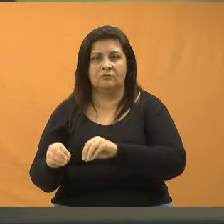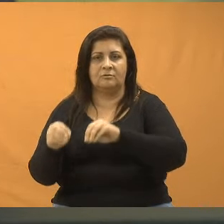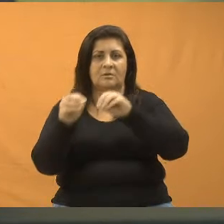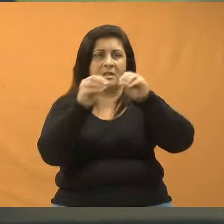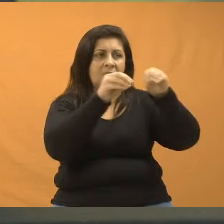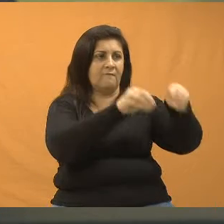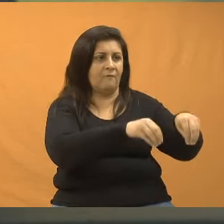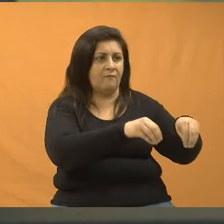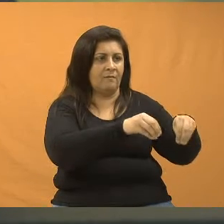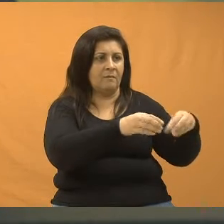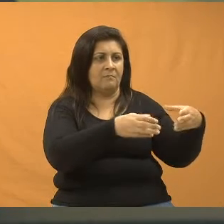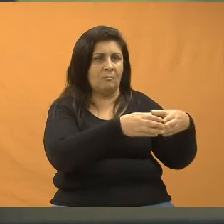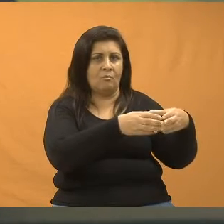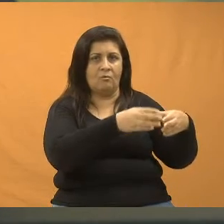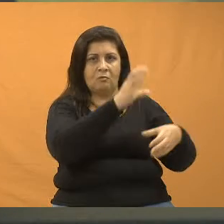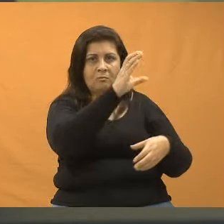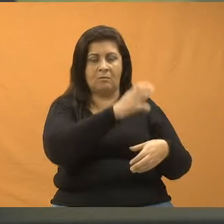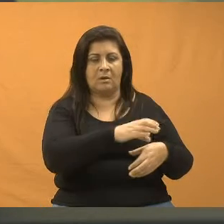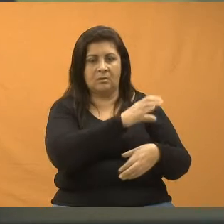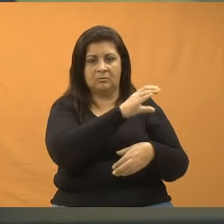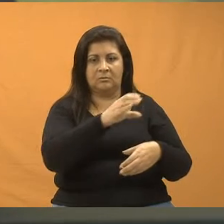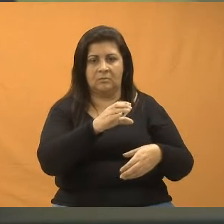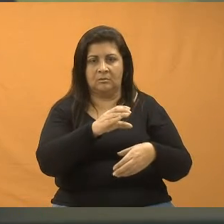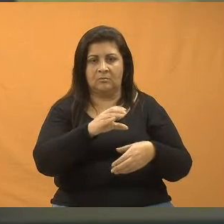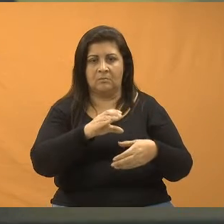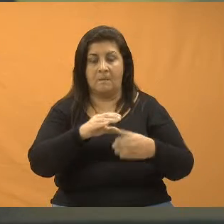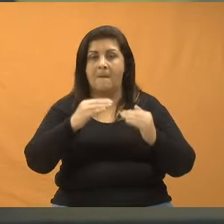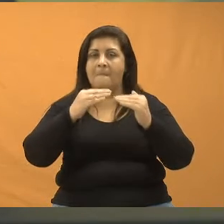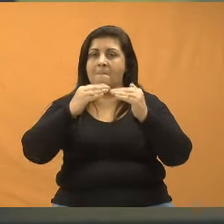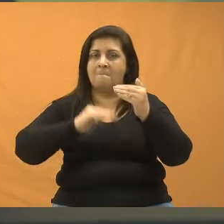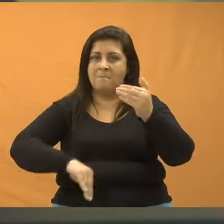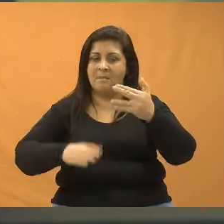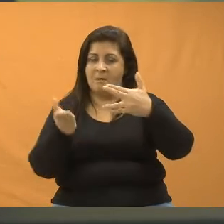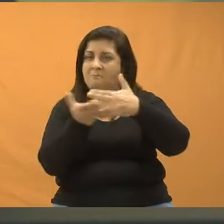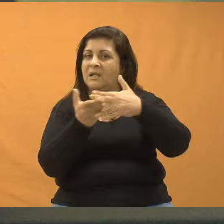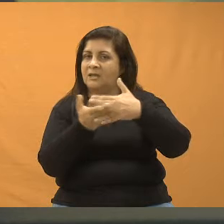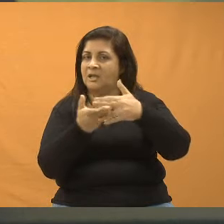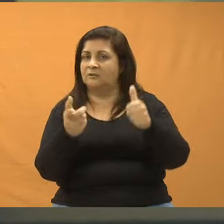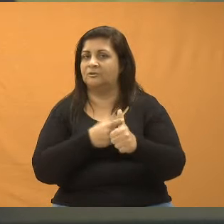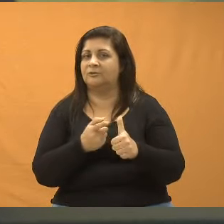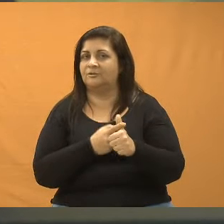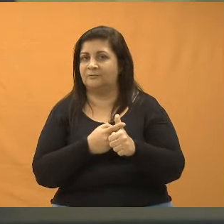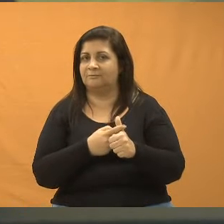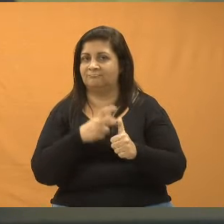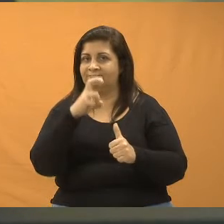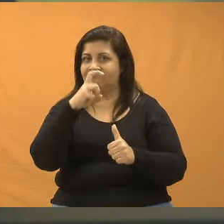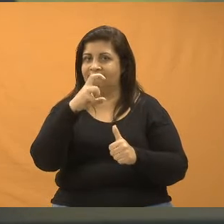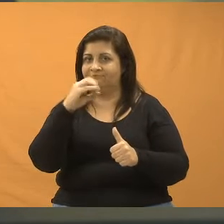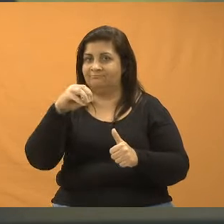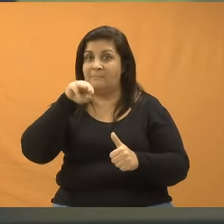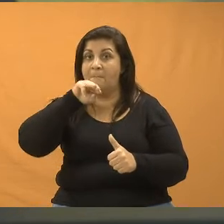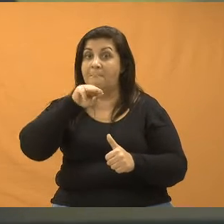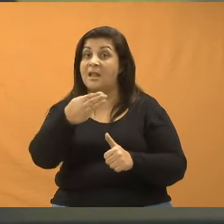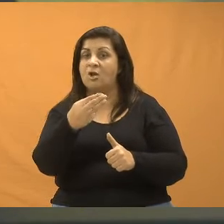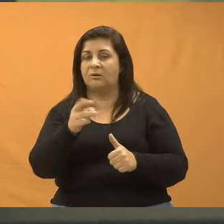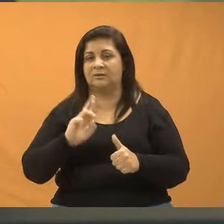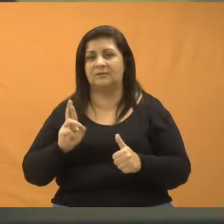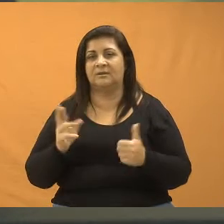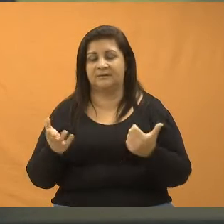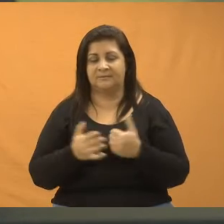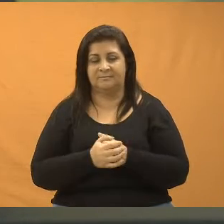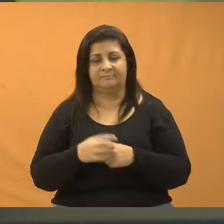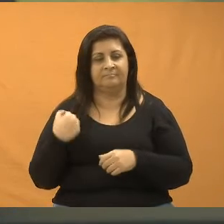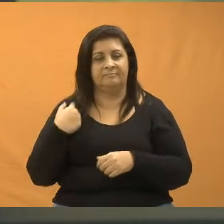Irmandade, derrubar essa dívida em 50%. E são 50 milhões de reais, e eu acho que nós temos que